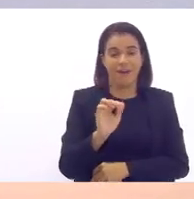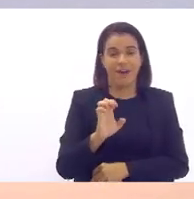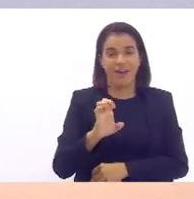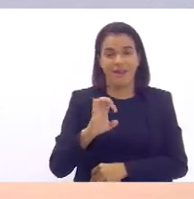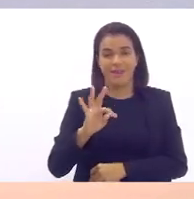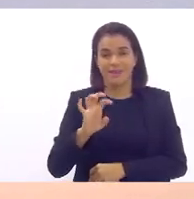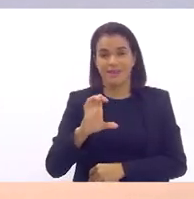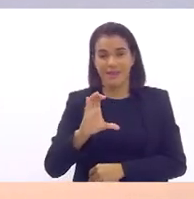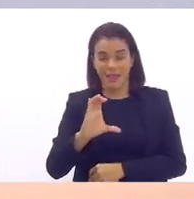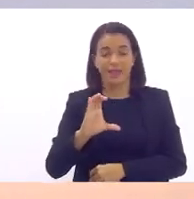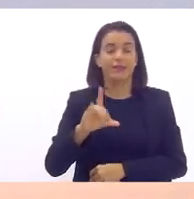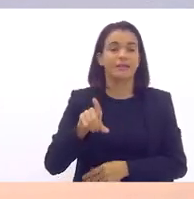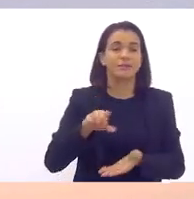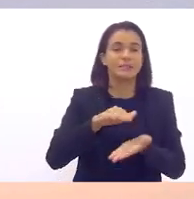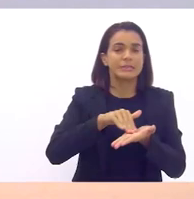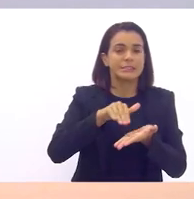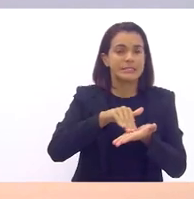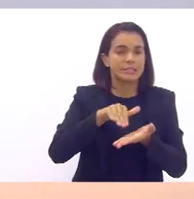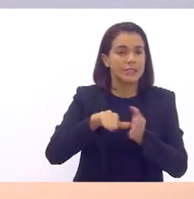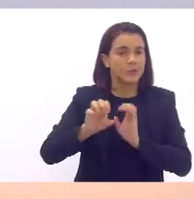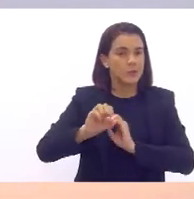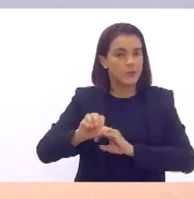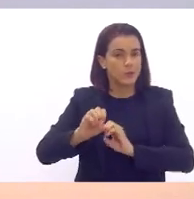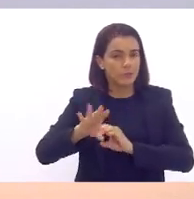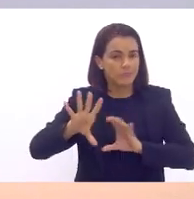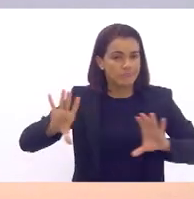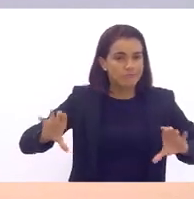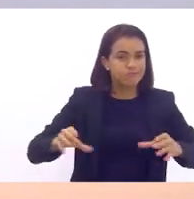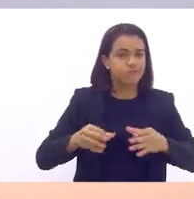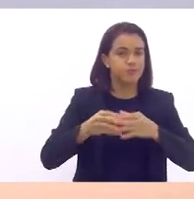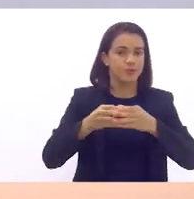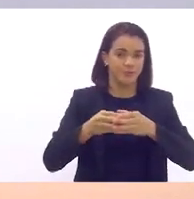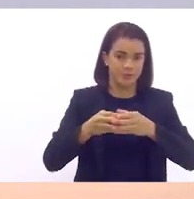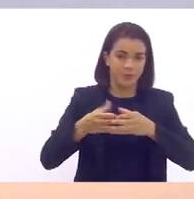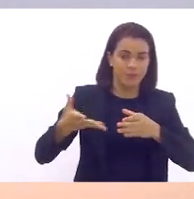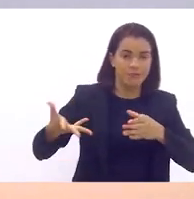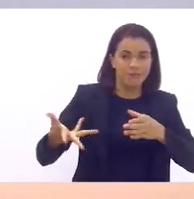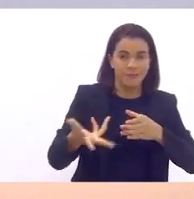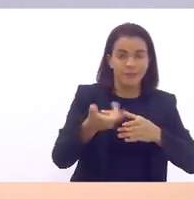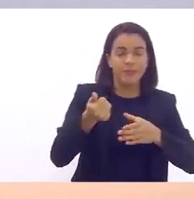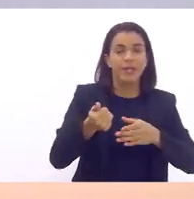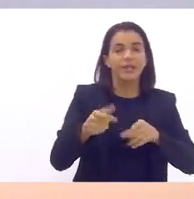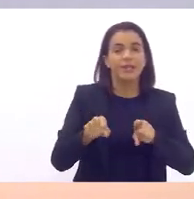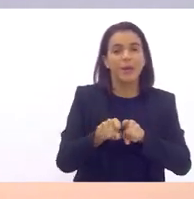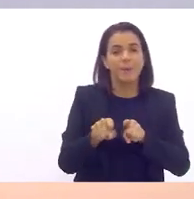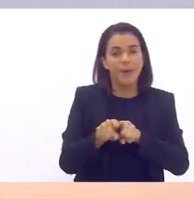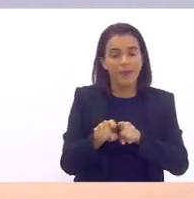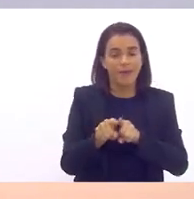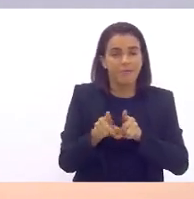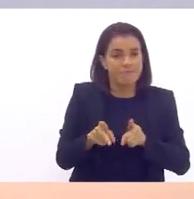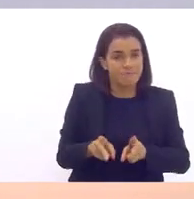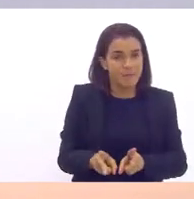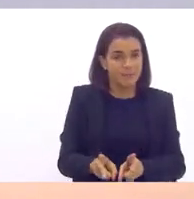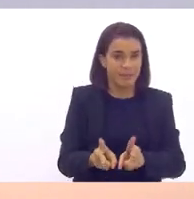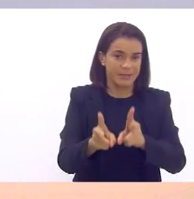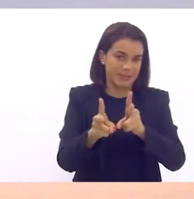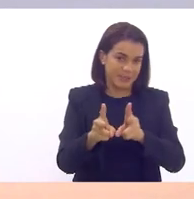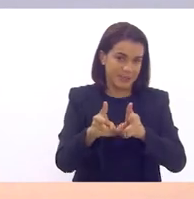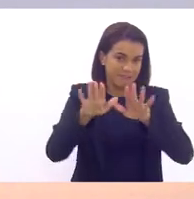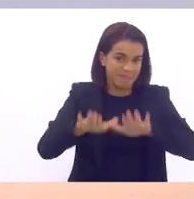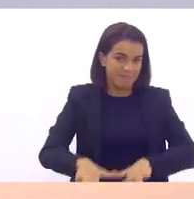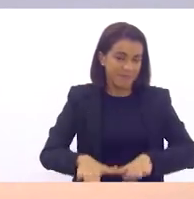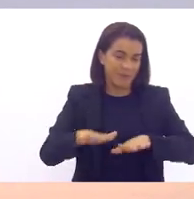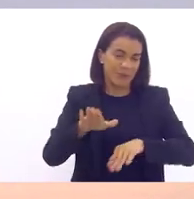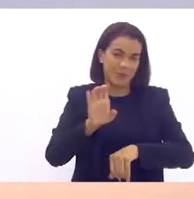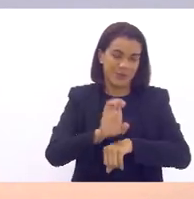nossa secretaria de educação para formar essa mão deobra qualificada e fazer a permanecer no estado do Rio de